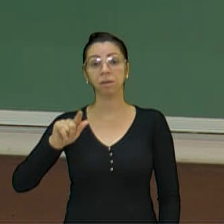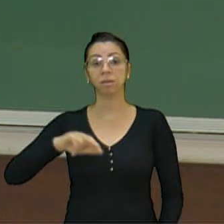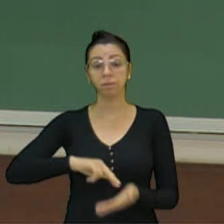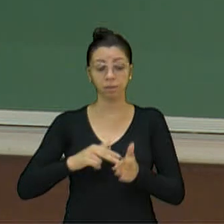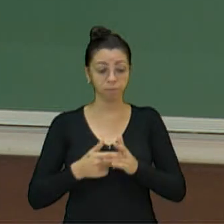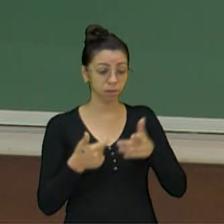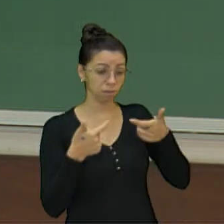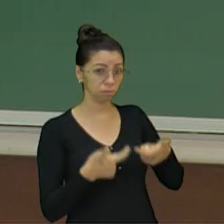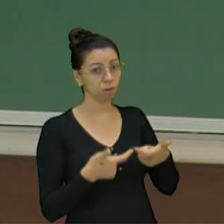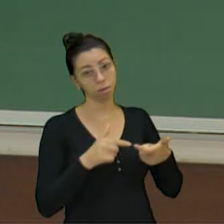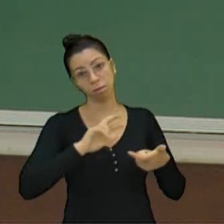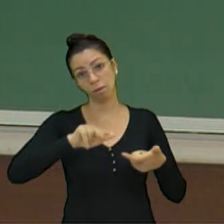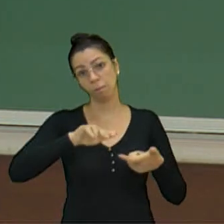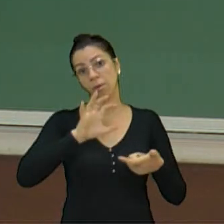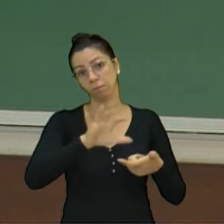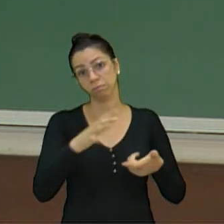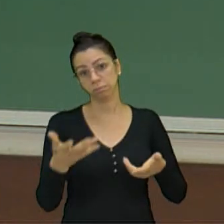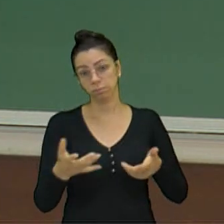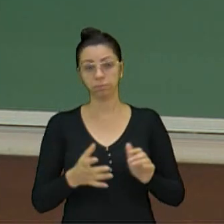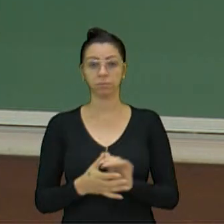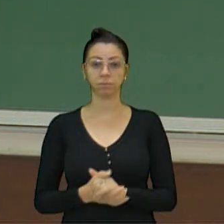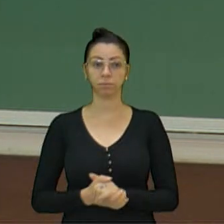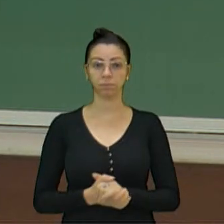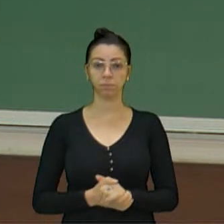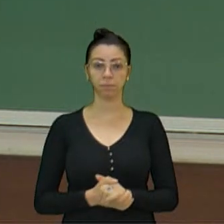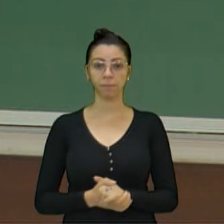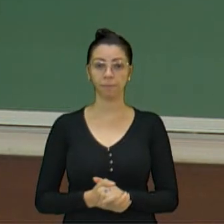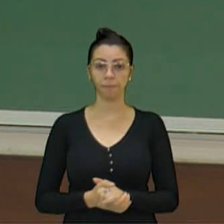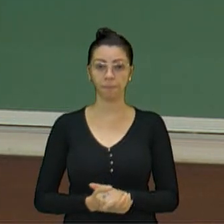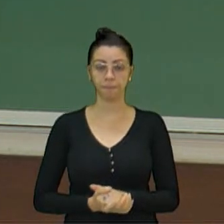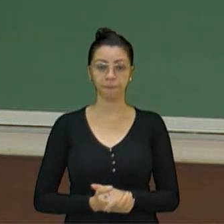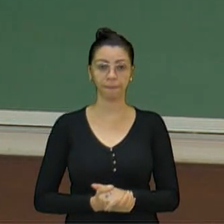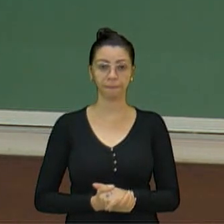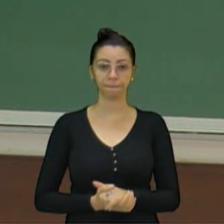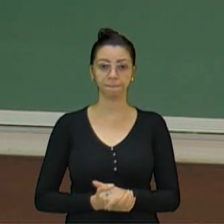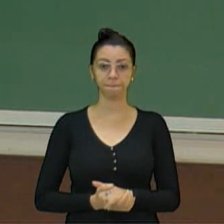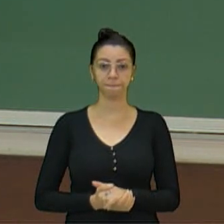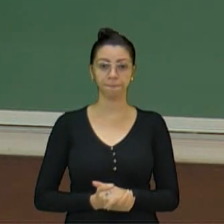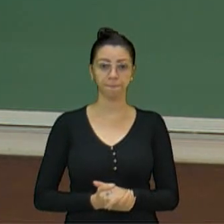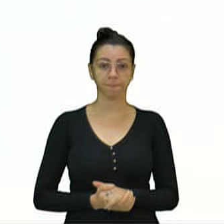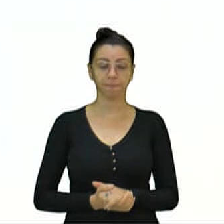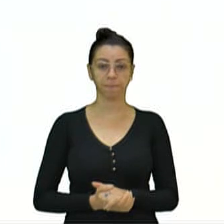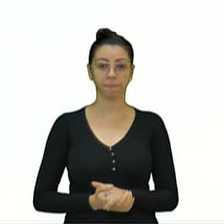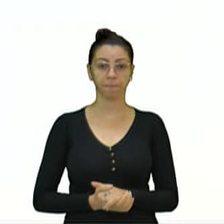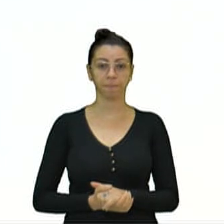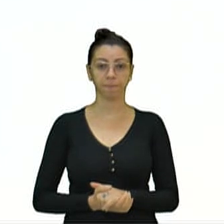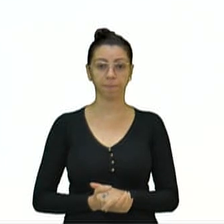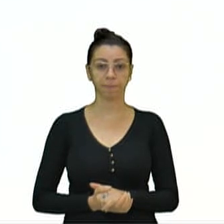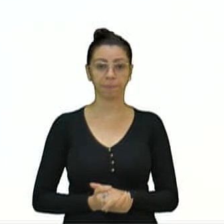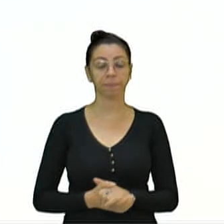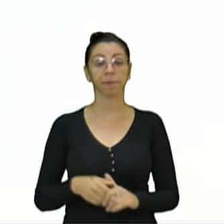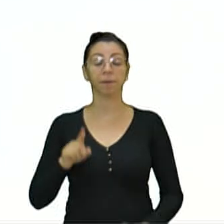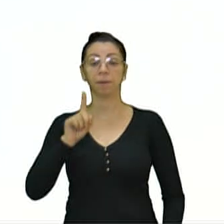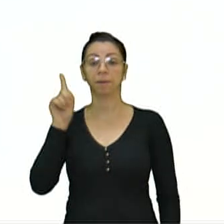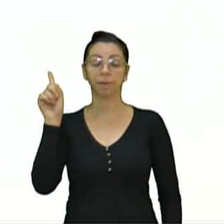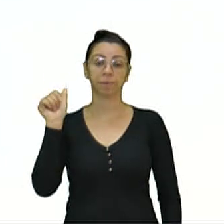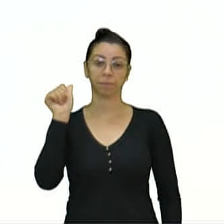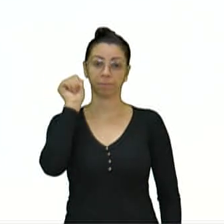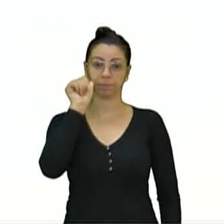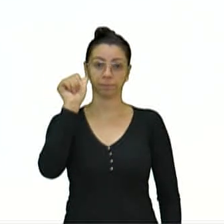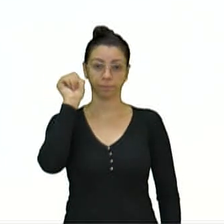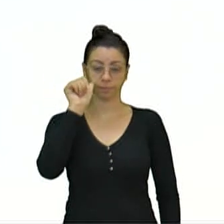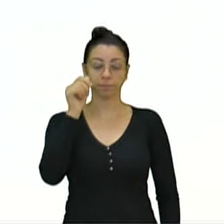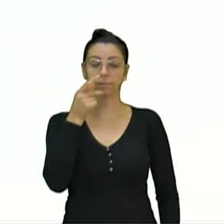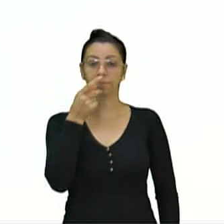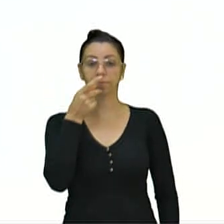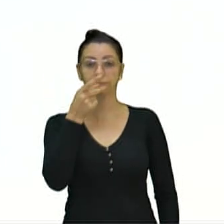ok? Beleza, vamos seguir. Reading for critical thinking. Bom, aqui nós temos uma menina e ela